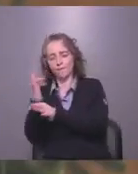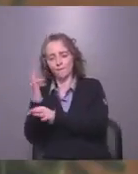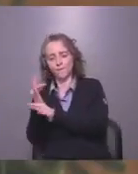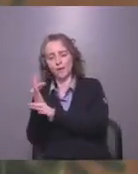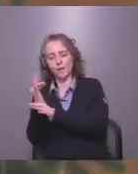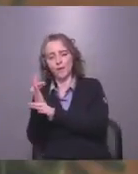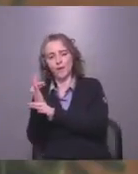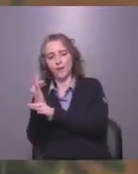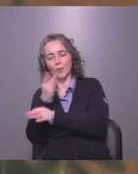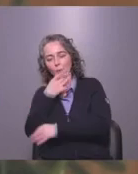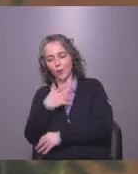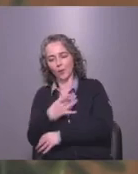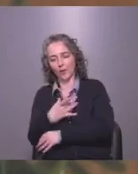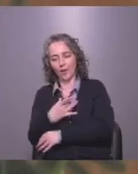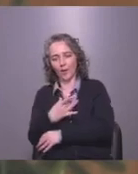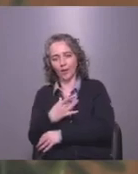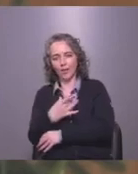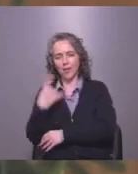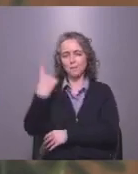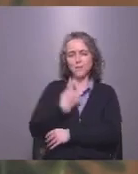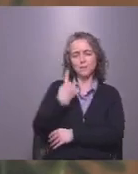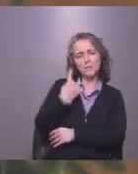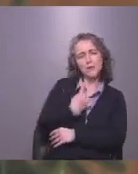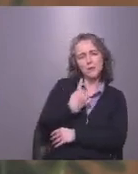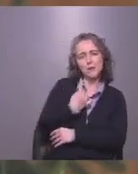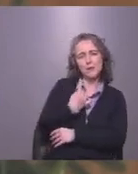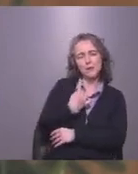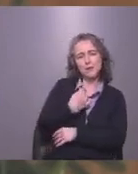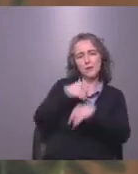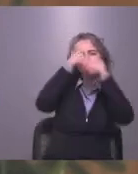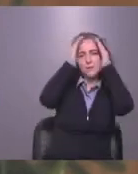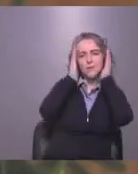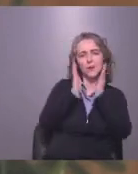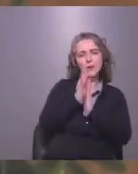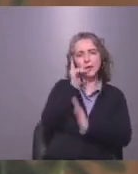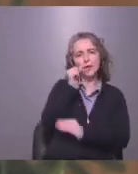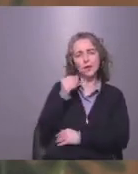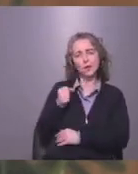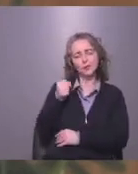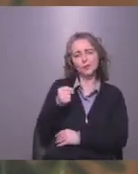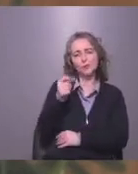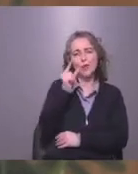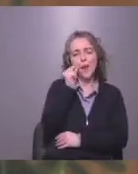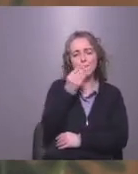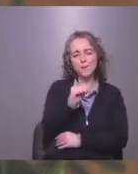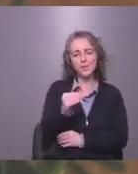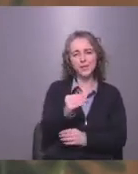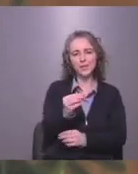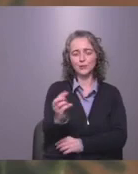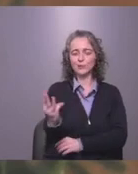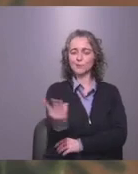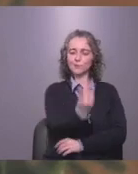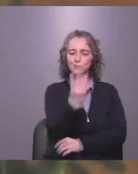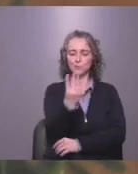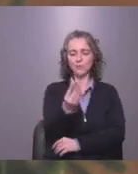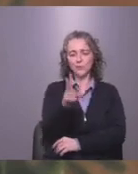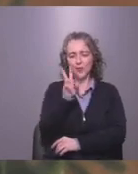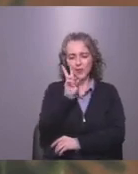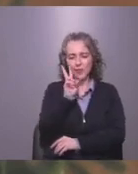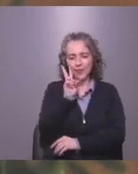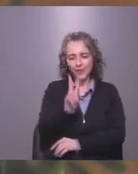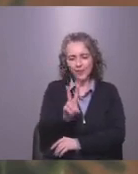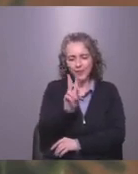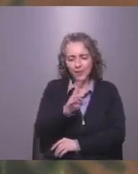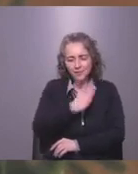contemplar a família do presépio, a Sagrada Família, como modelo a imitar. Aliás, muitos dos nossos